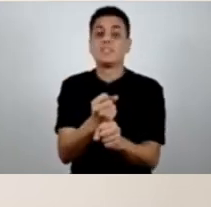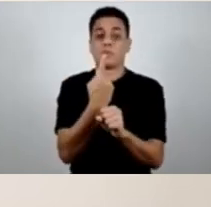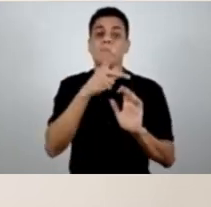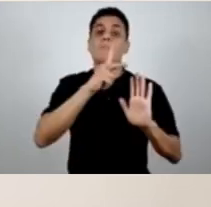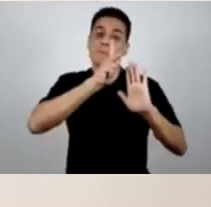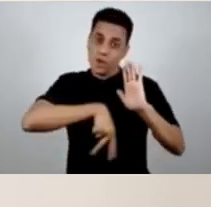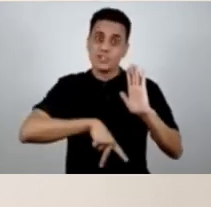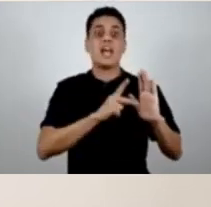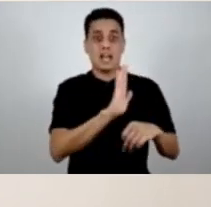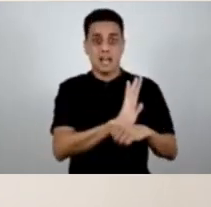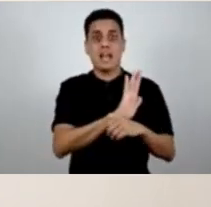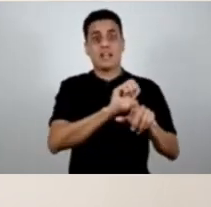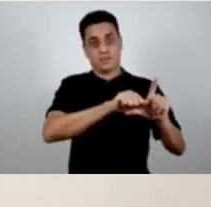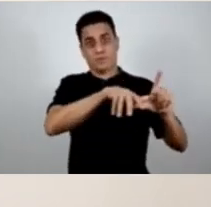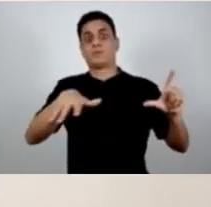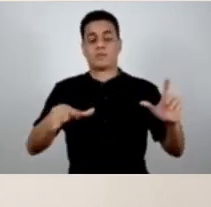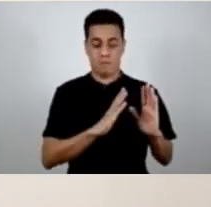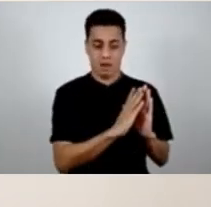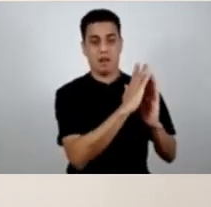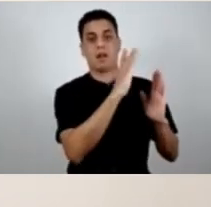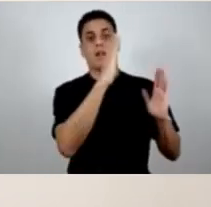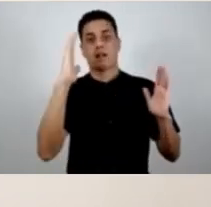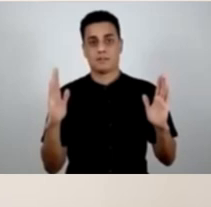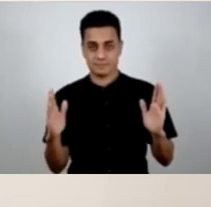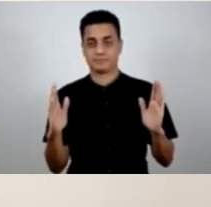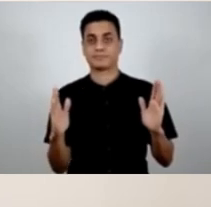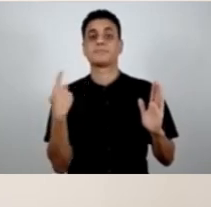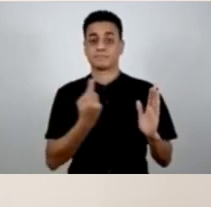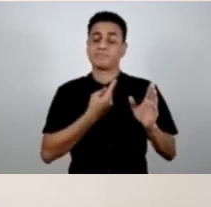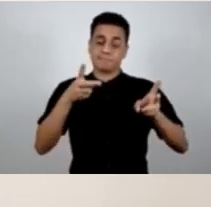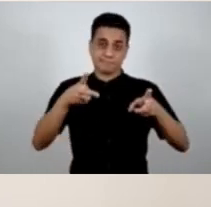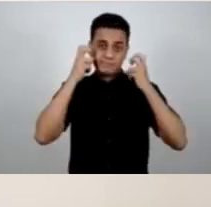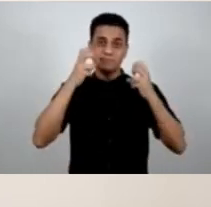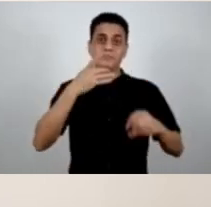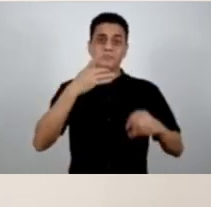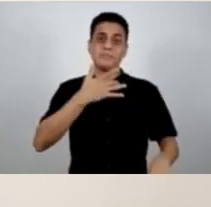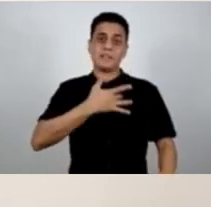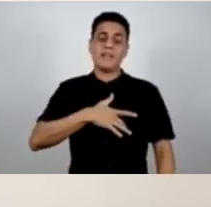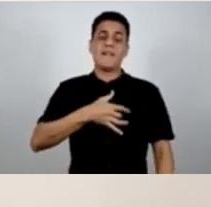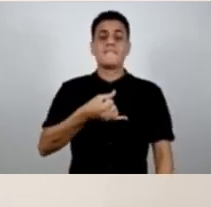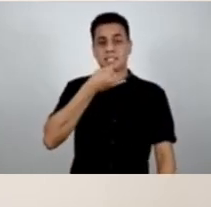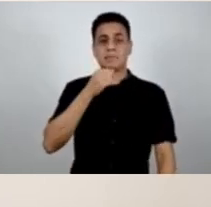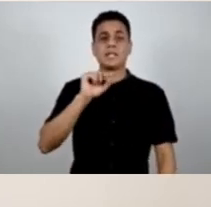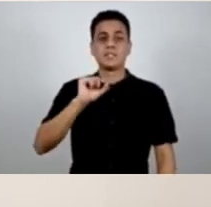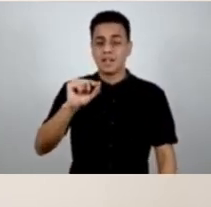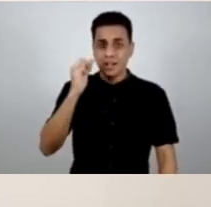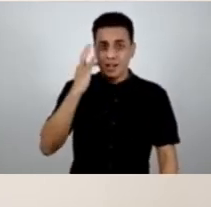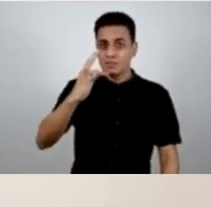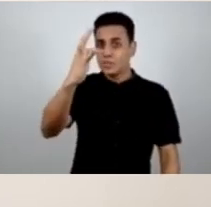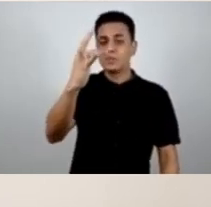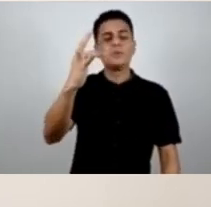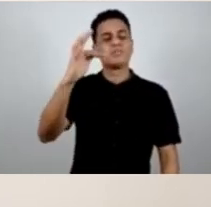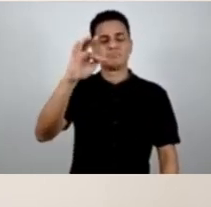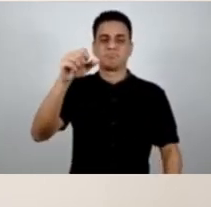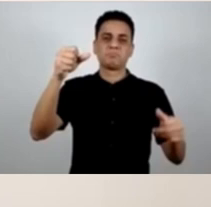para um projeto ficar pronto. Então, a gente percebe, infelizmente, que o futuro ele